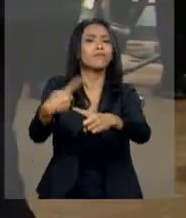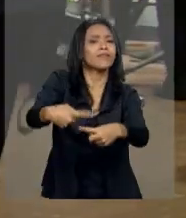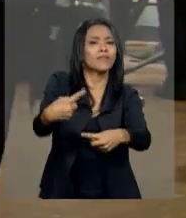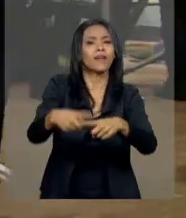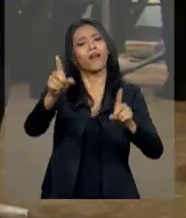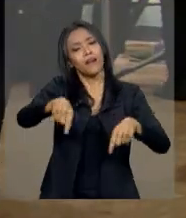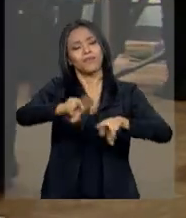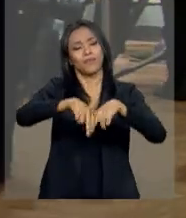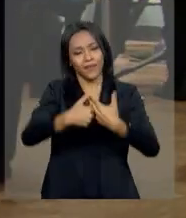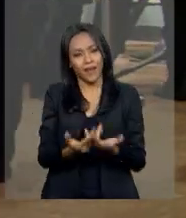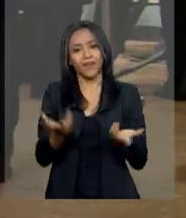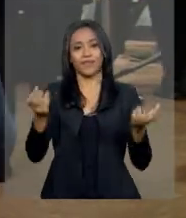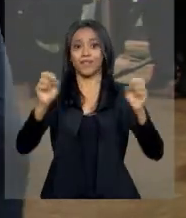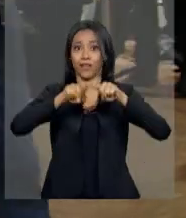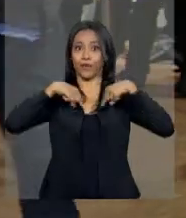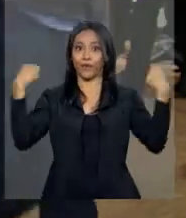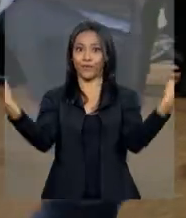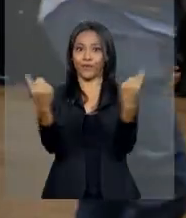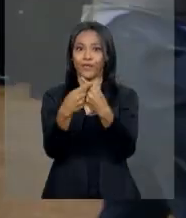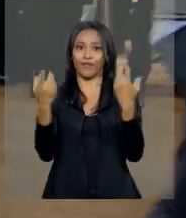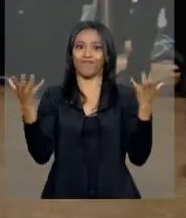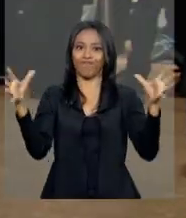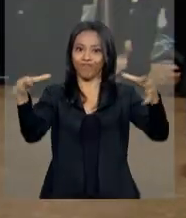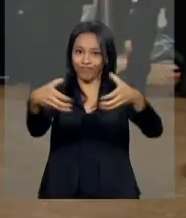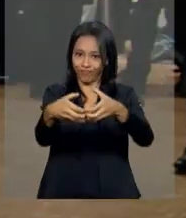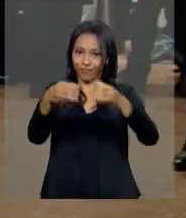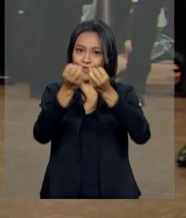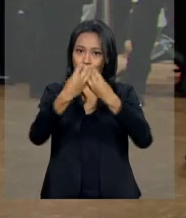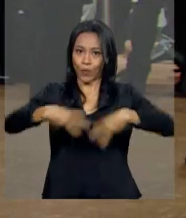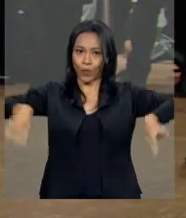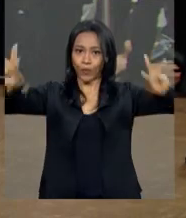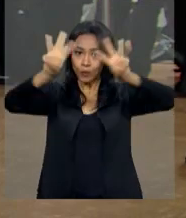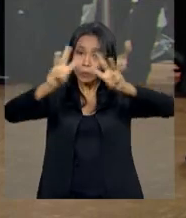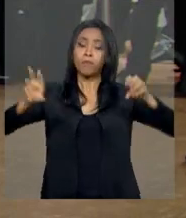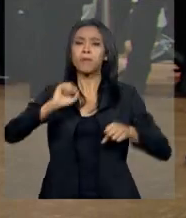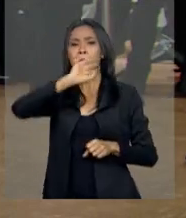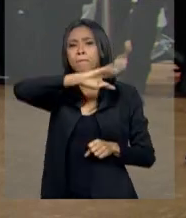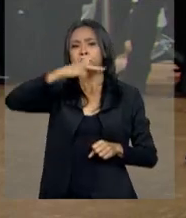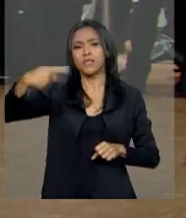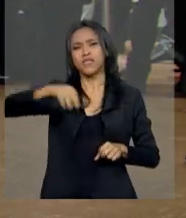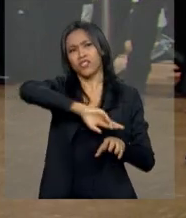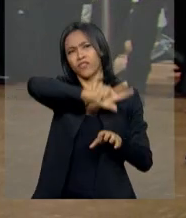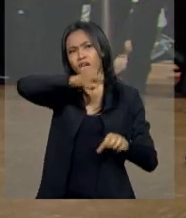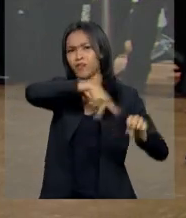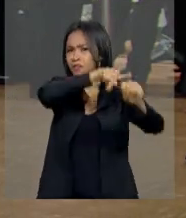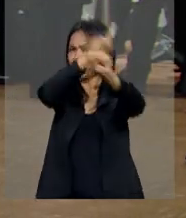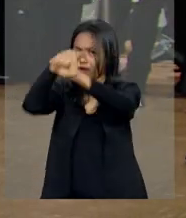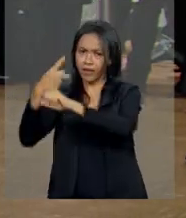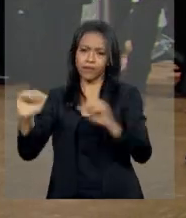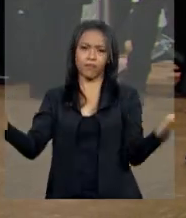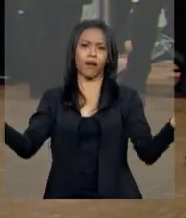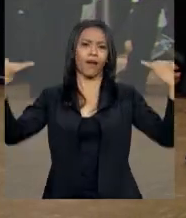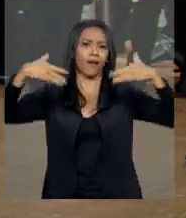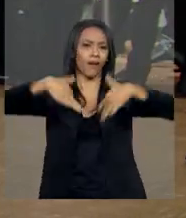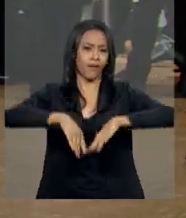justamente por causa da Assembleia Geral, esse momento em que os líderes se reúnem para discutir temas de interesse